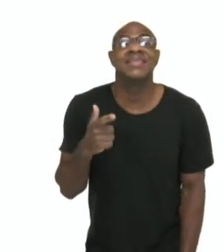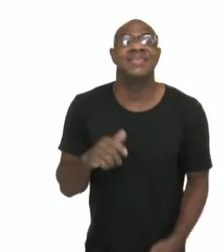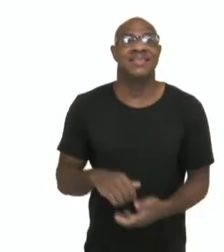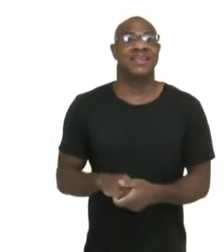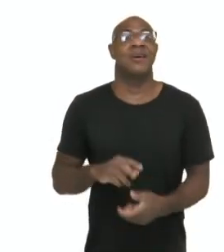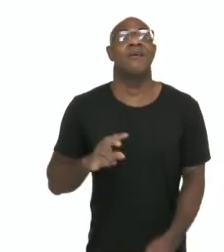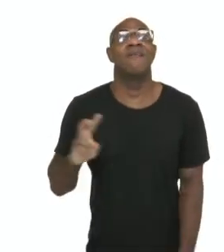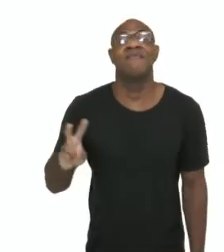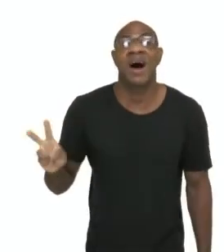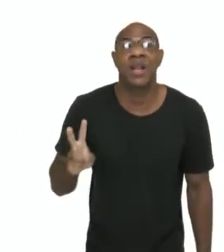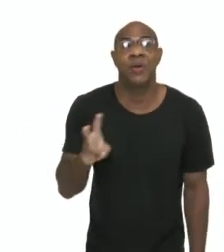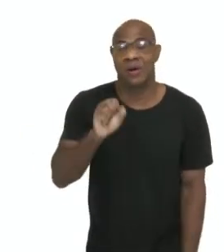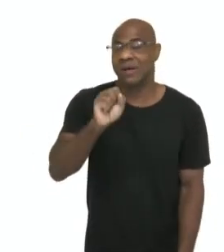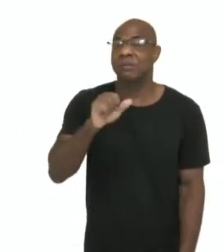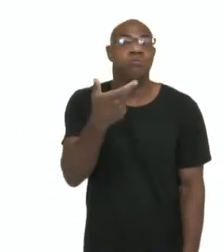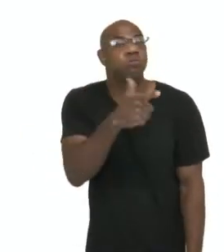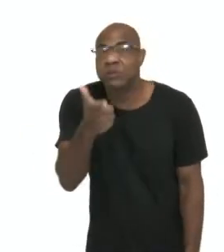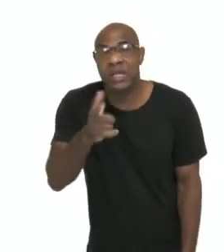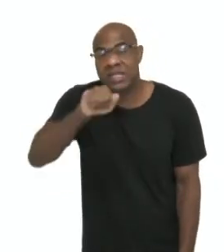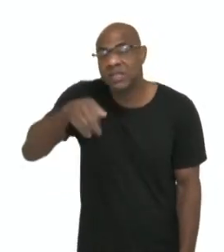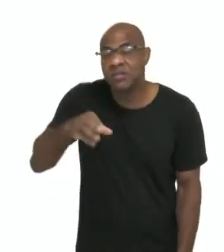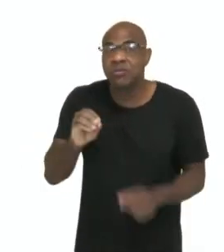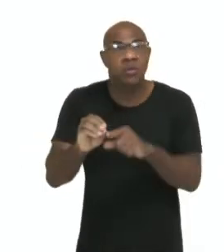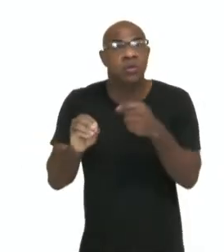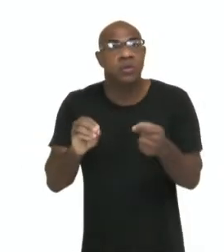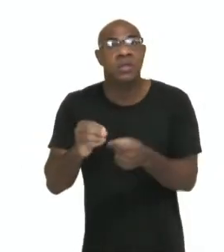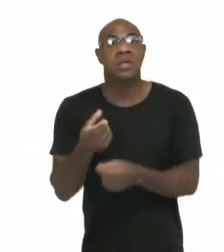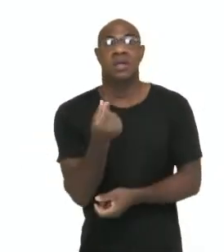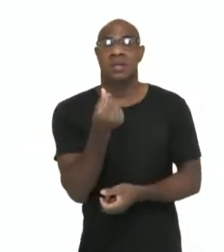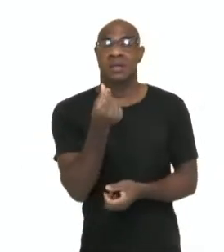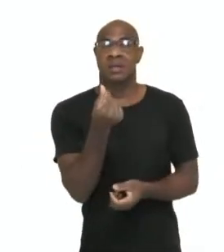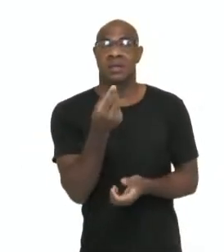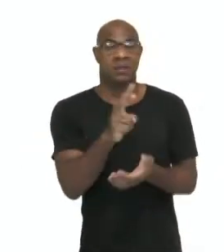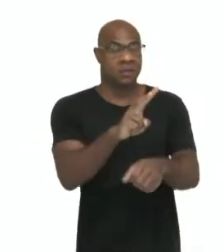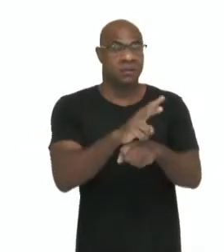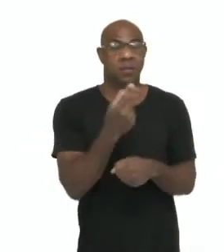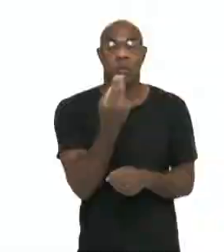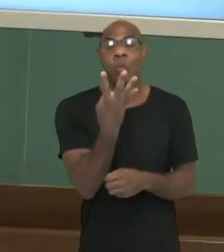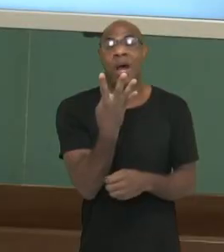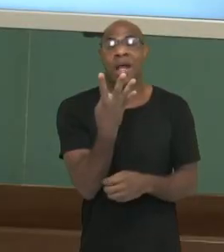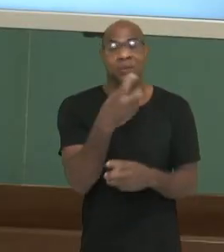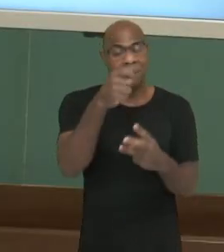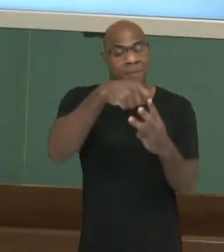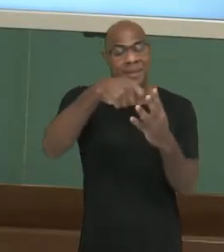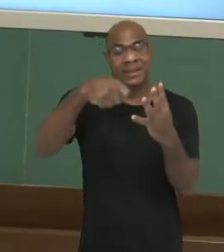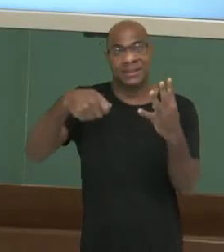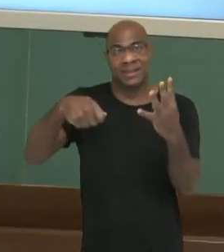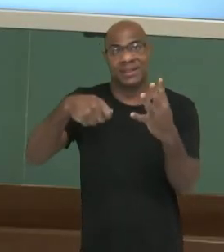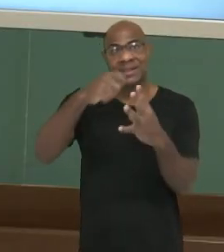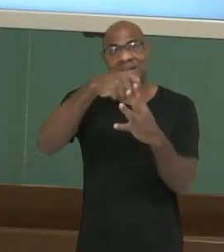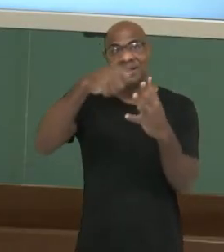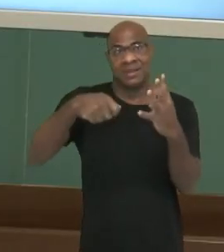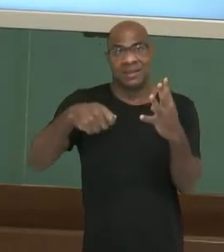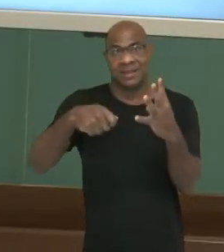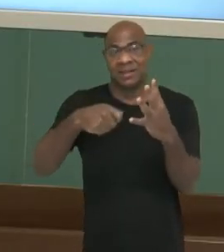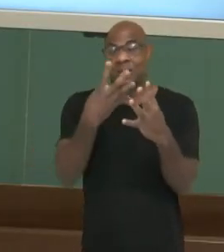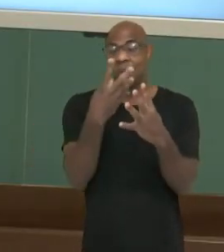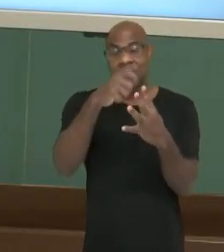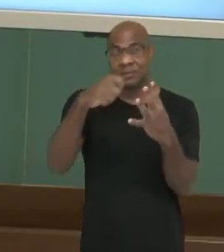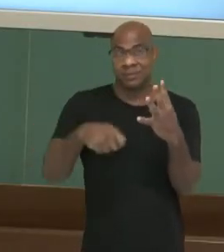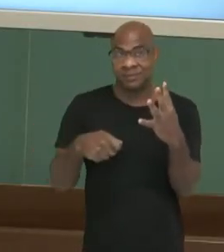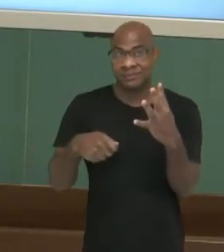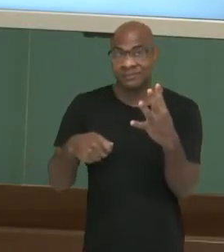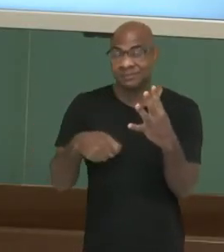gente viu na situação anterior, ó, de um financiamento com 4 parcelas. Então, a anterior tinha 3, essa tem